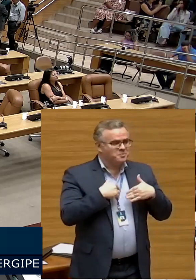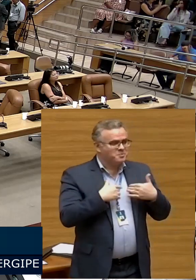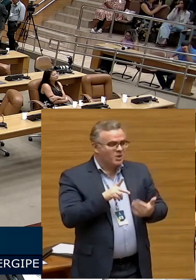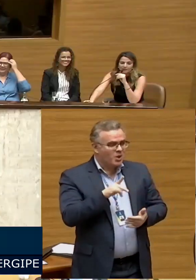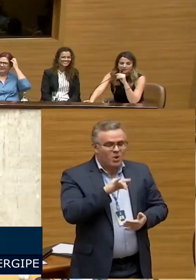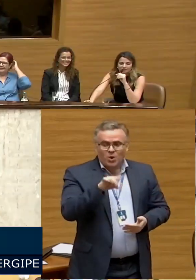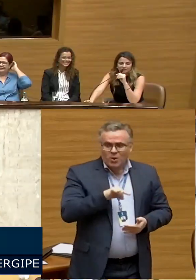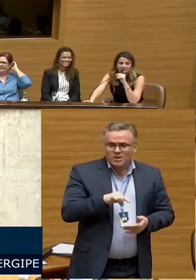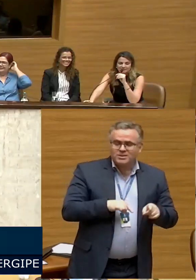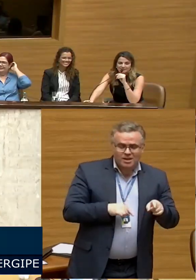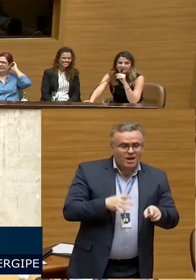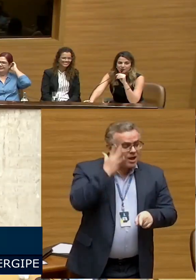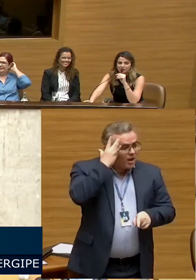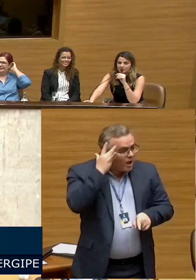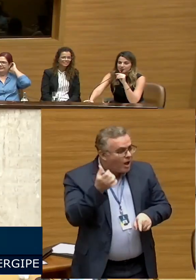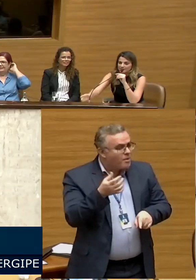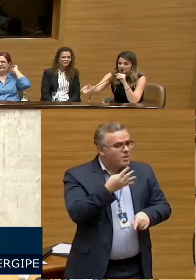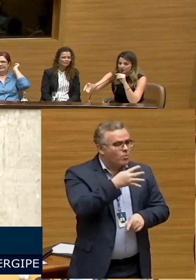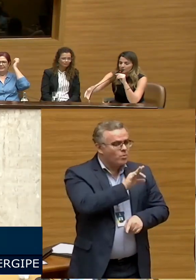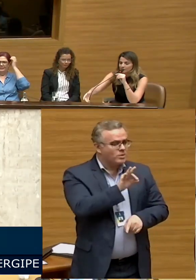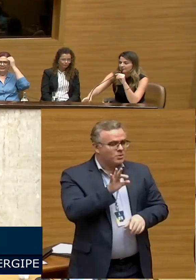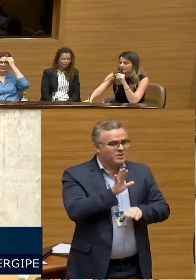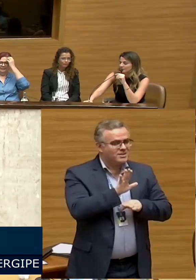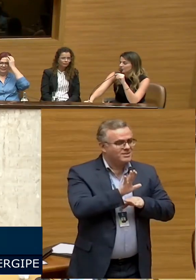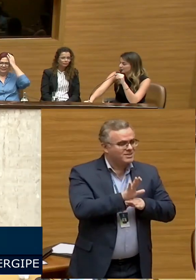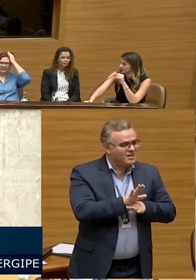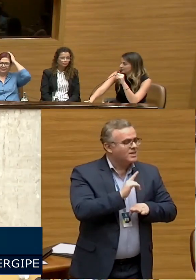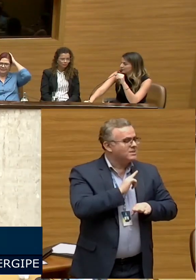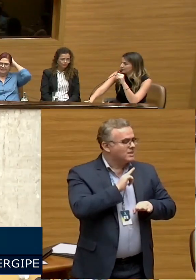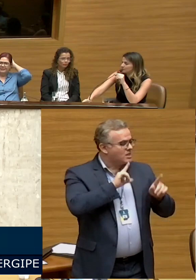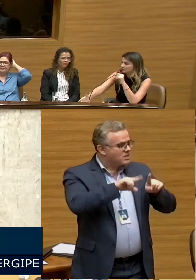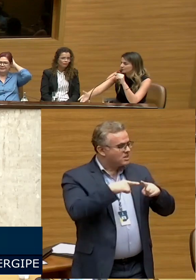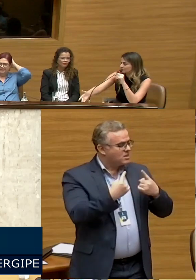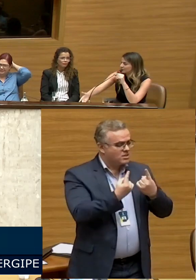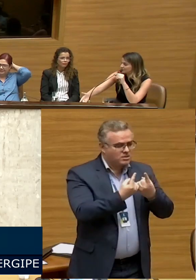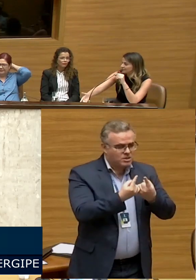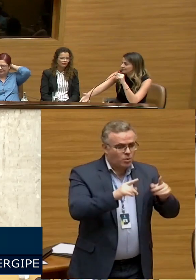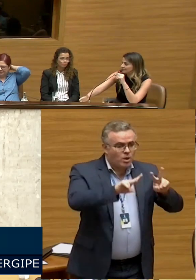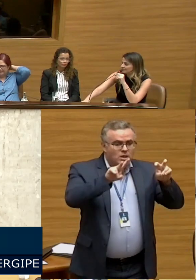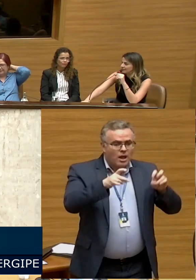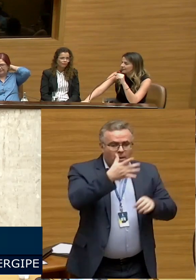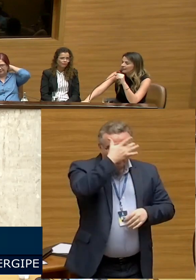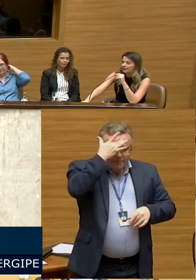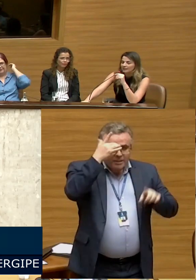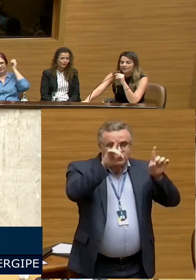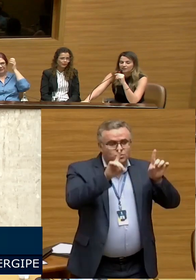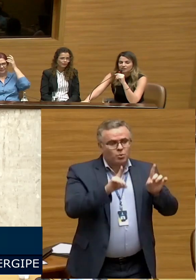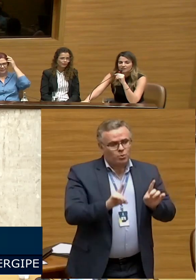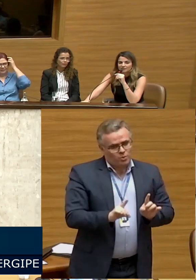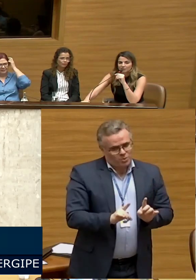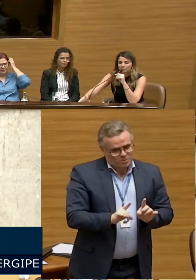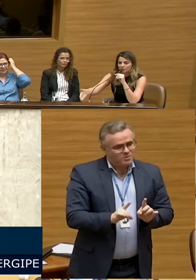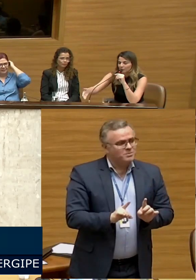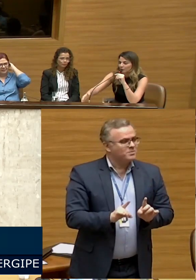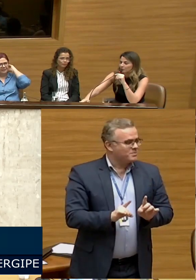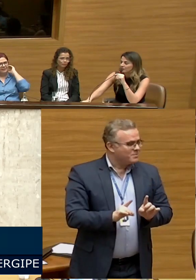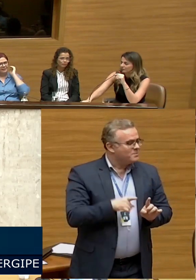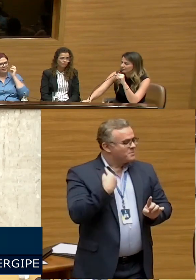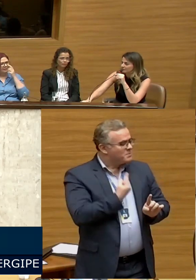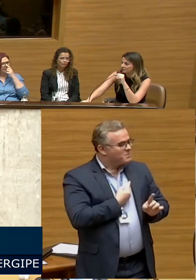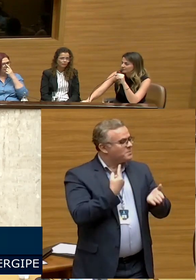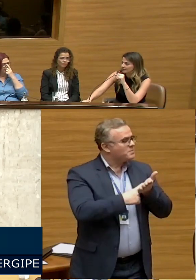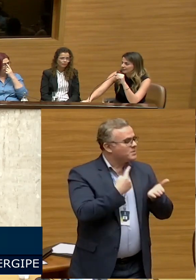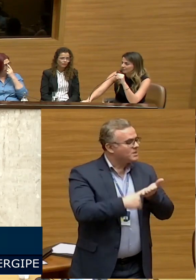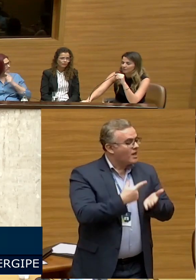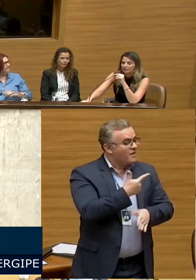que amanhã, a partir das 16 horas, vai ter também uma sessão alusiva das pessoas com deficiência, que a gente comemorou no dia